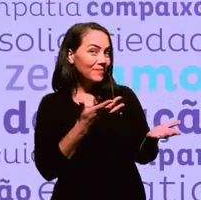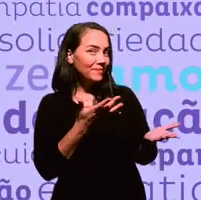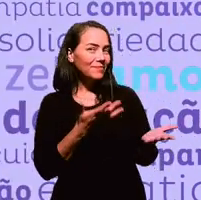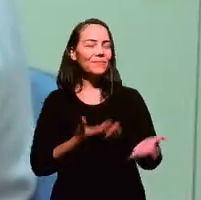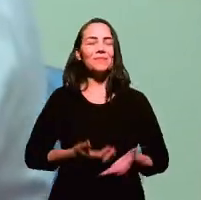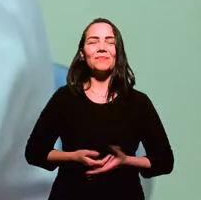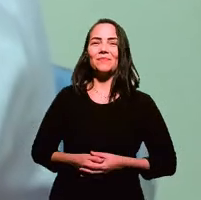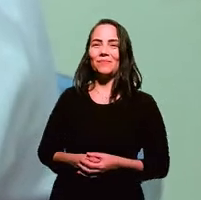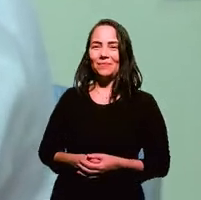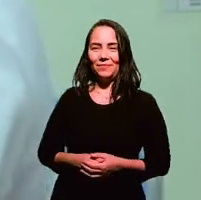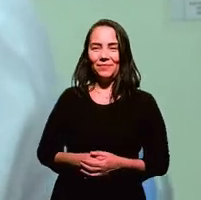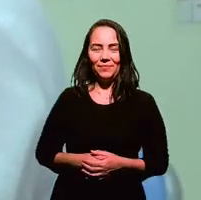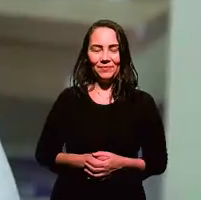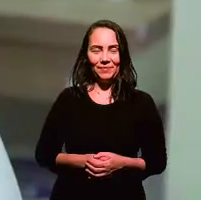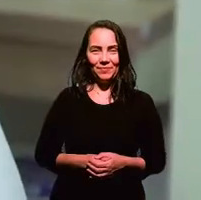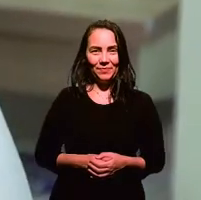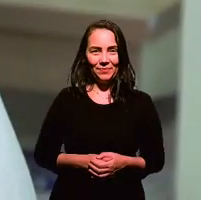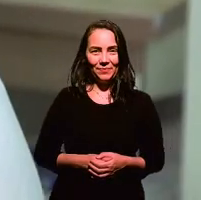fácil.